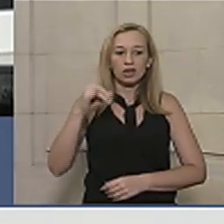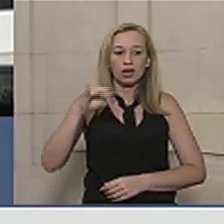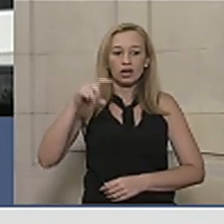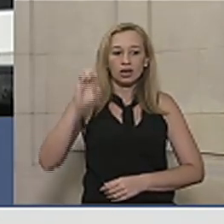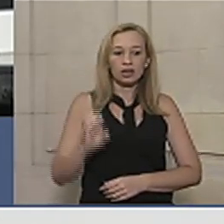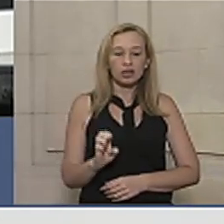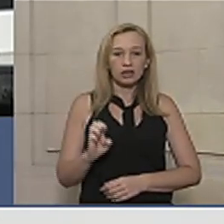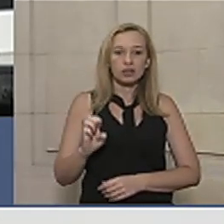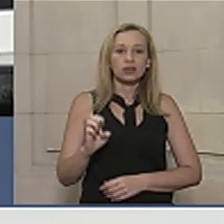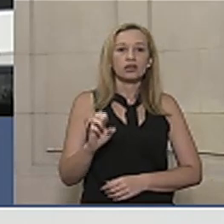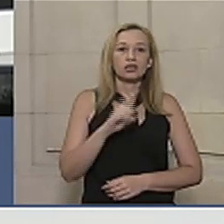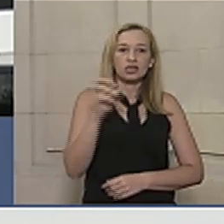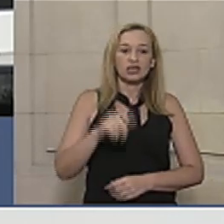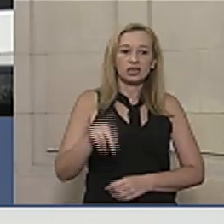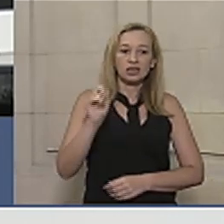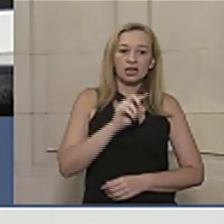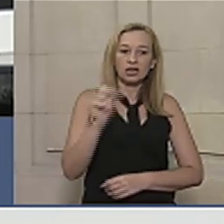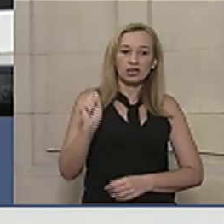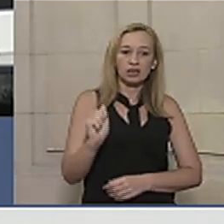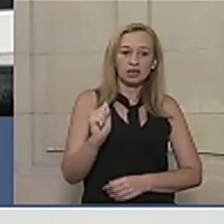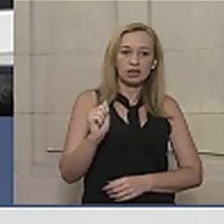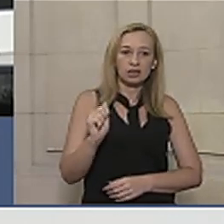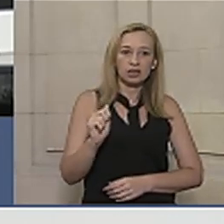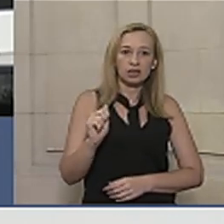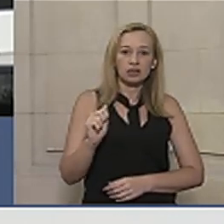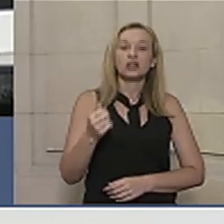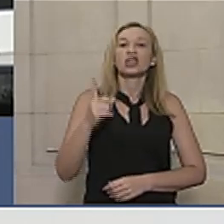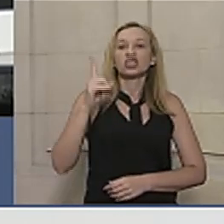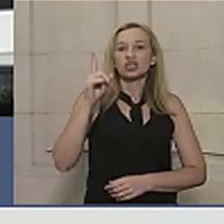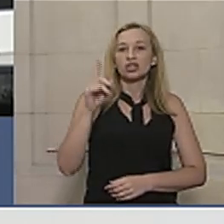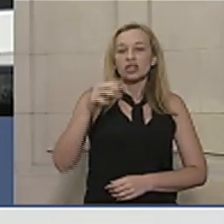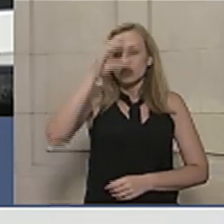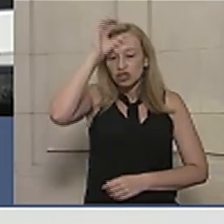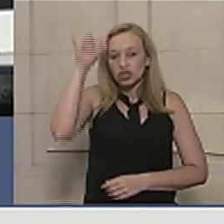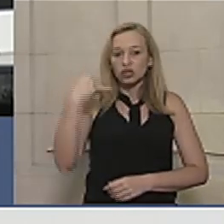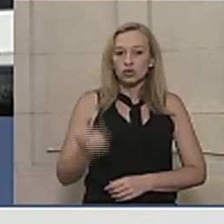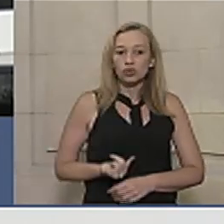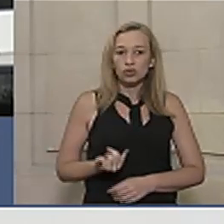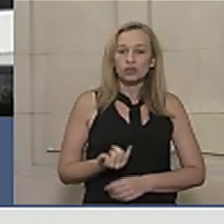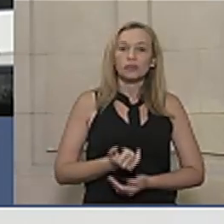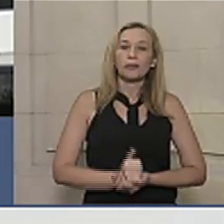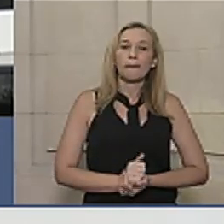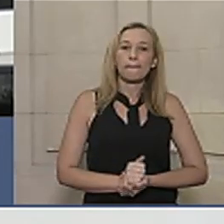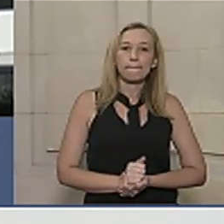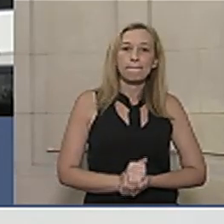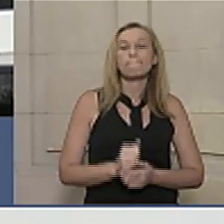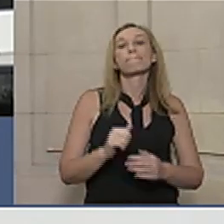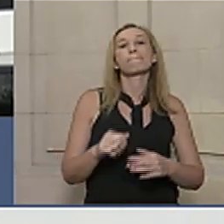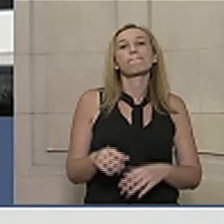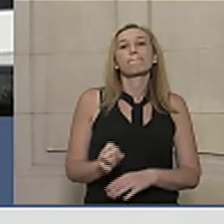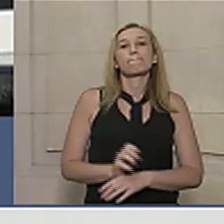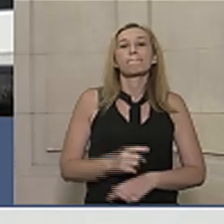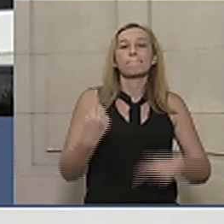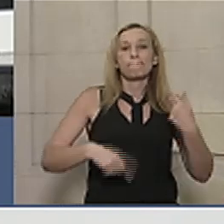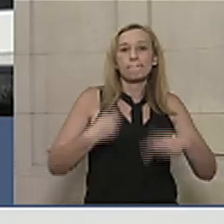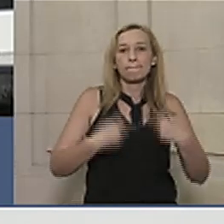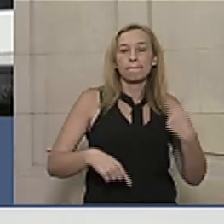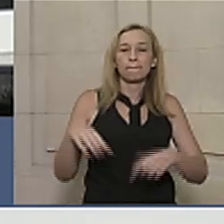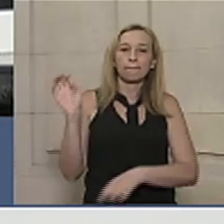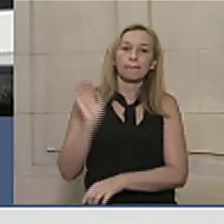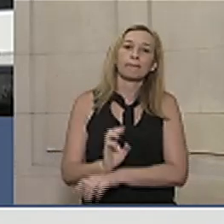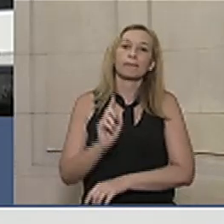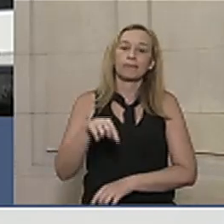Giovanni, Zeidan, enfermeira Rejane, Cidinha Campos, Tia Ju, Lucinha, que cria política estadual do empoderamento da mulher e da